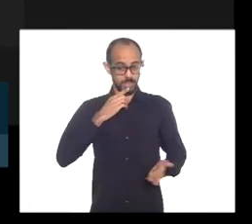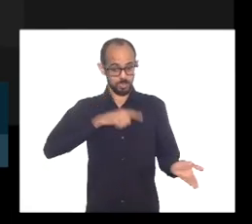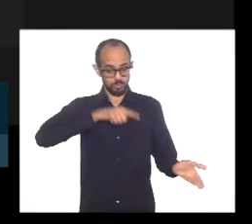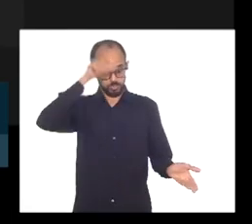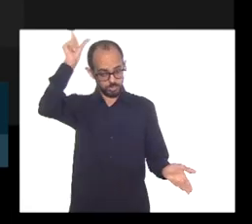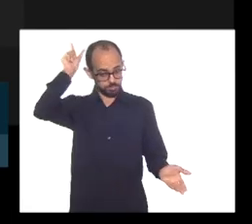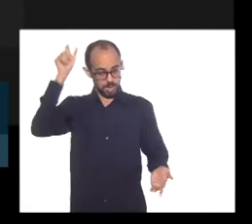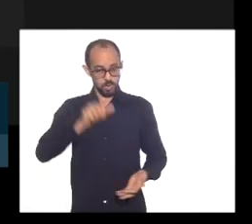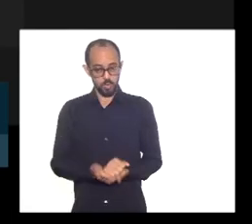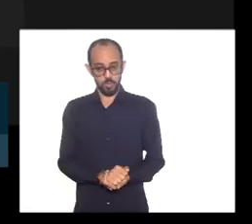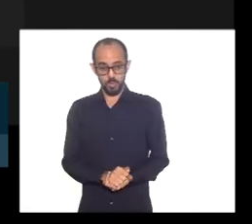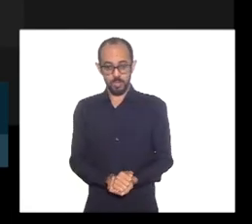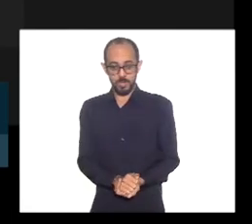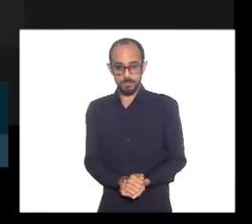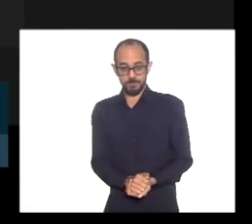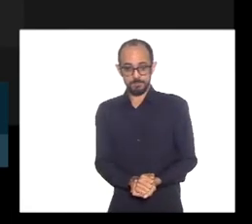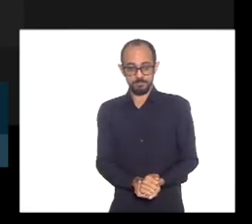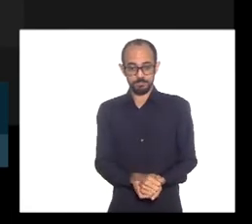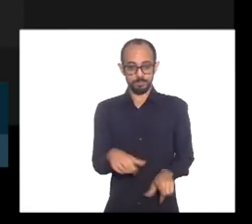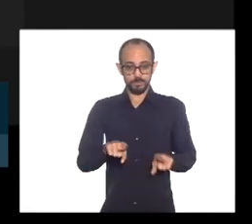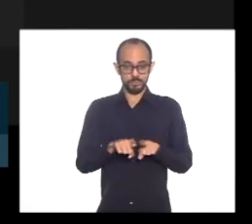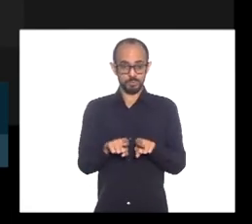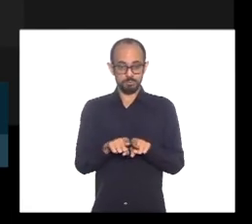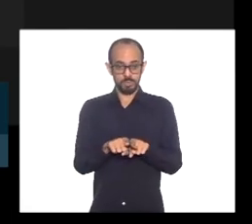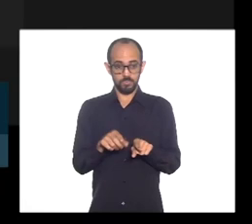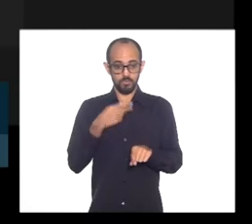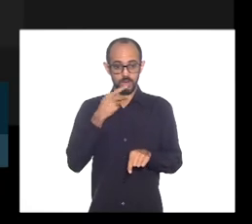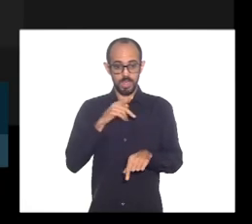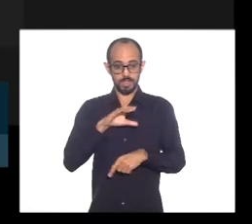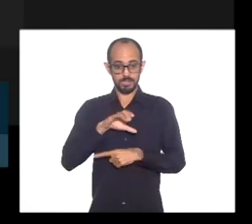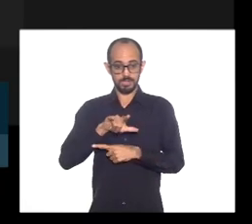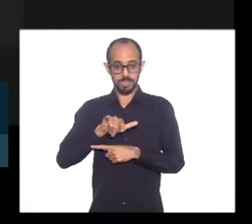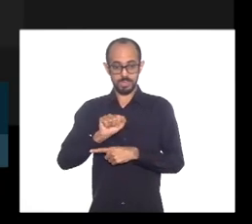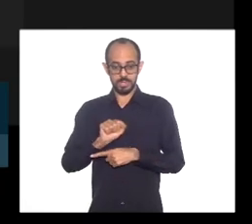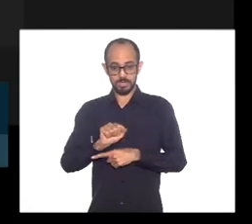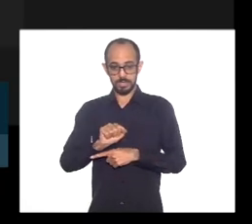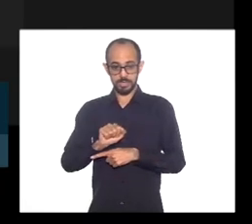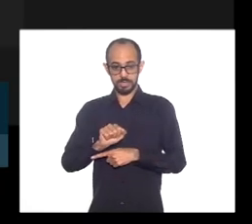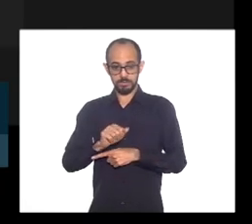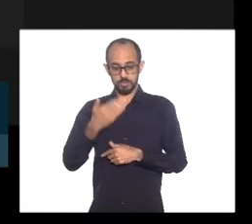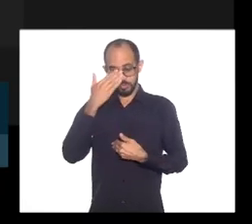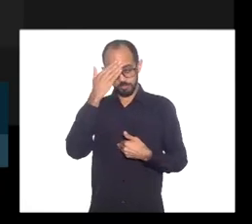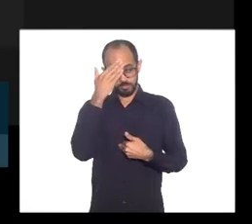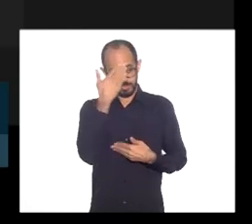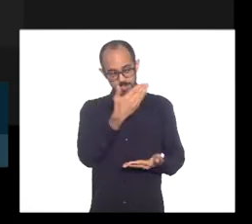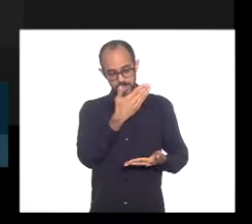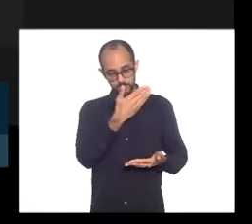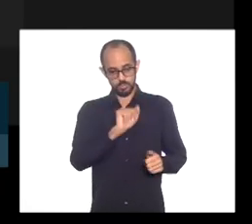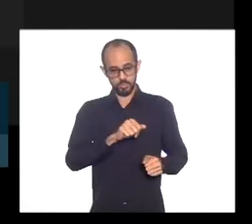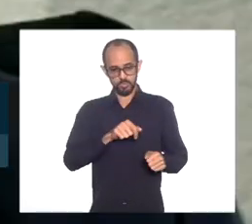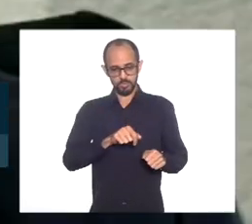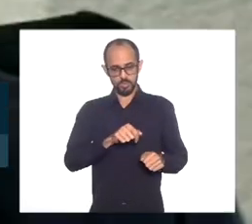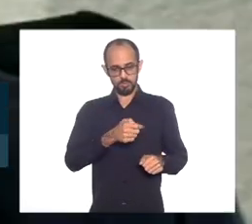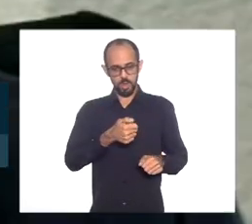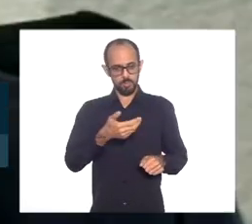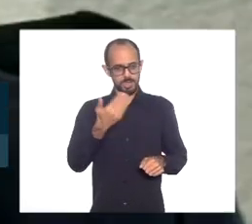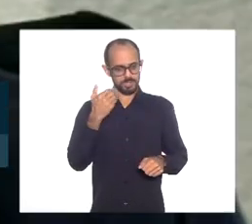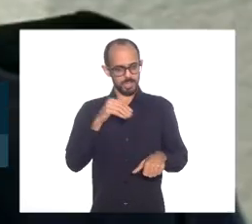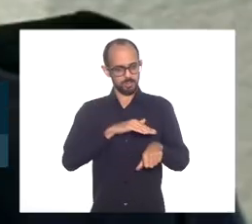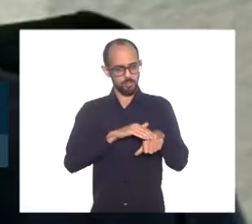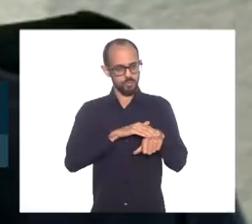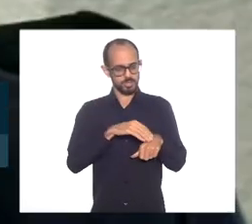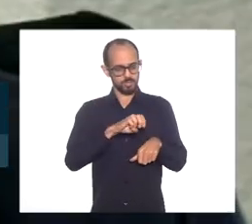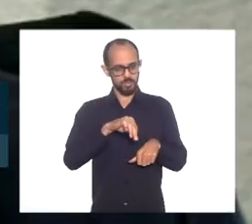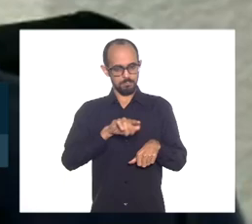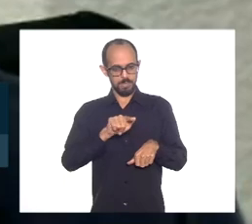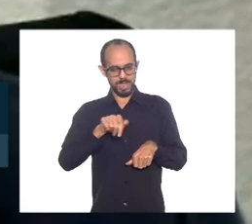um pouco a bola aí para ele também. Obrigado, deputada Célia. Outro dia eu estava conversando com a doutora Magda, né?